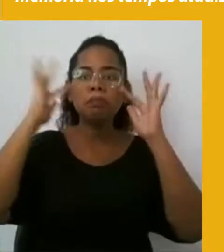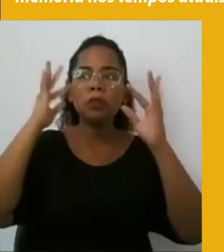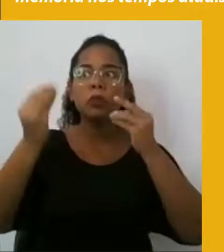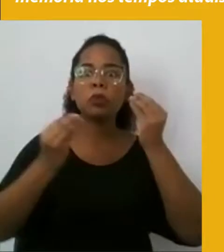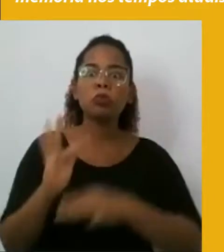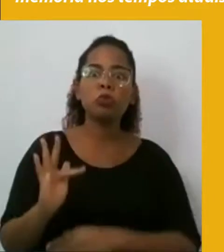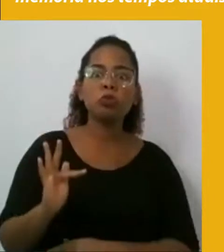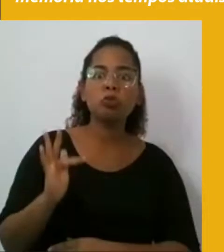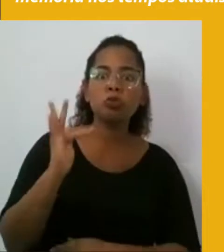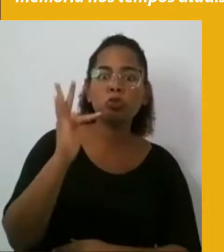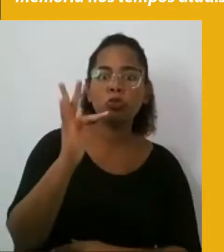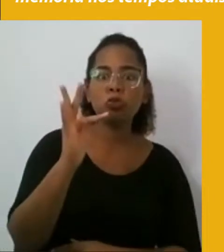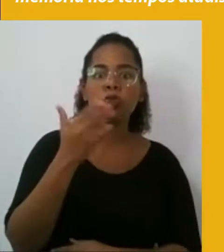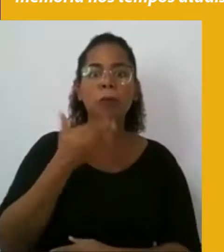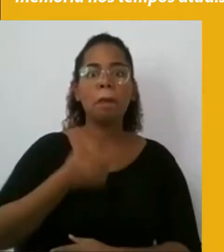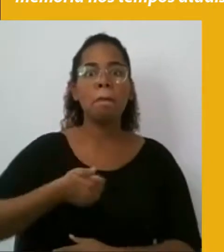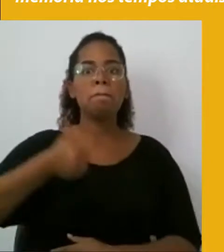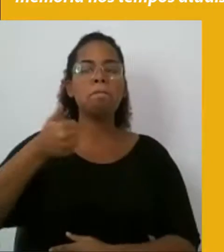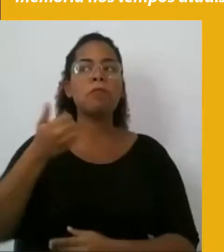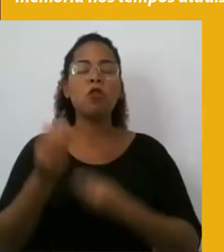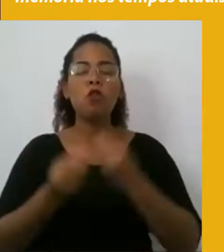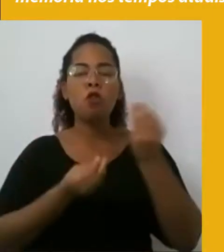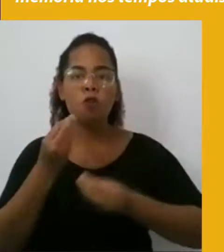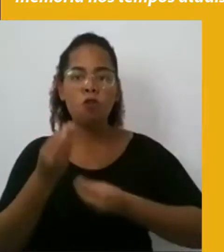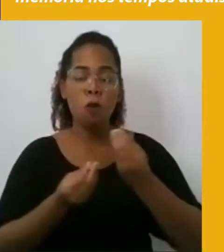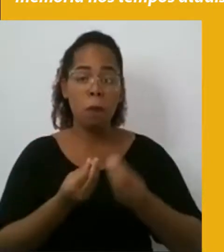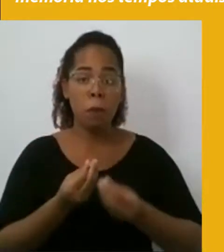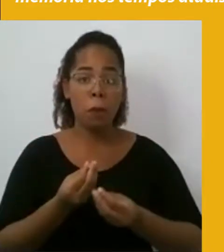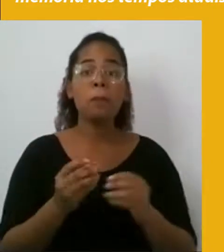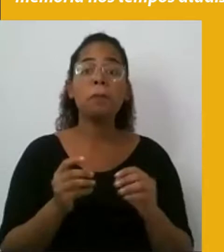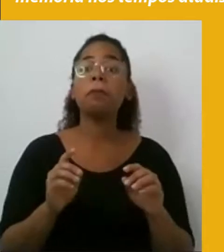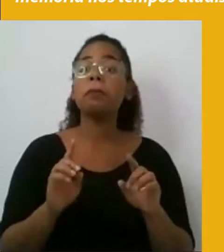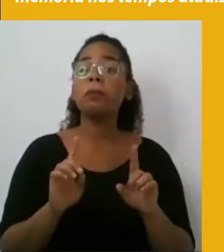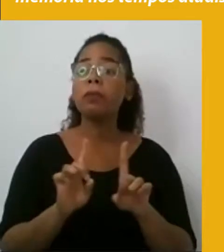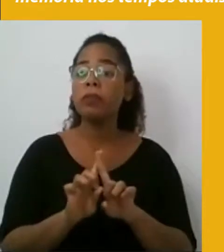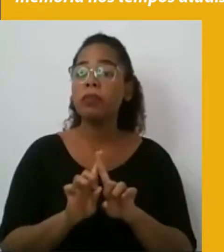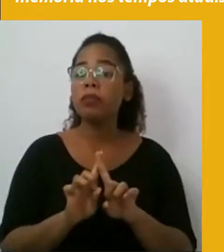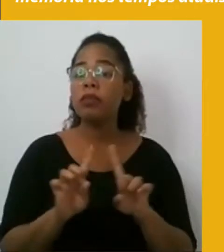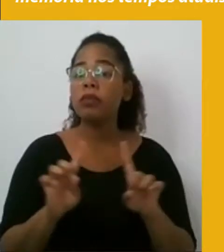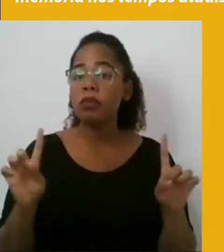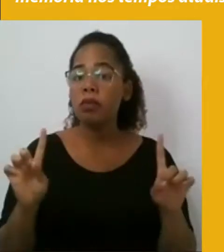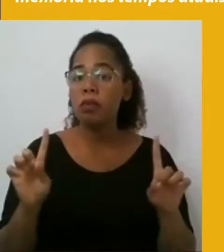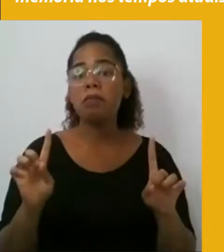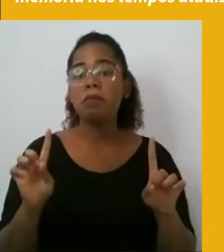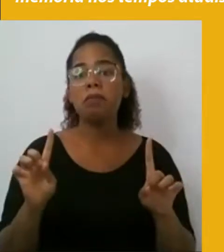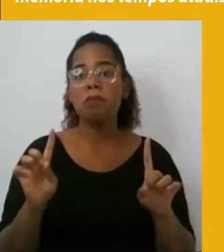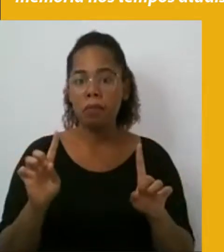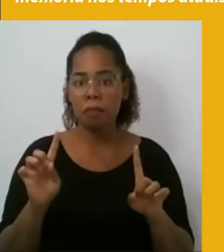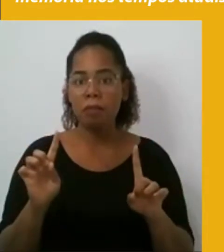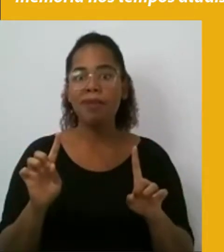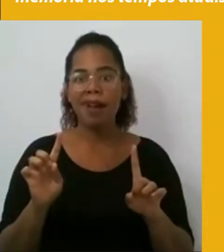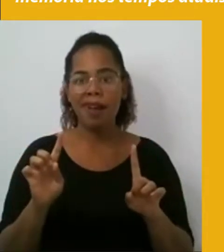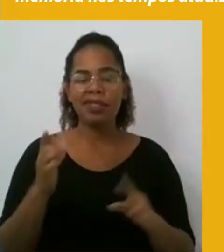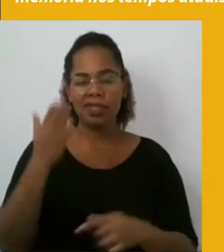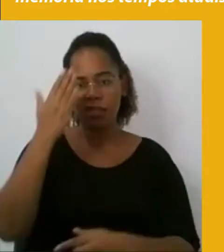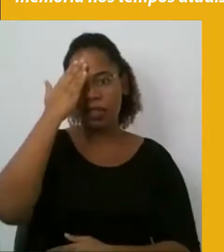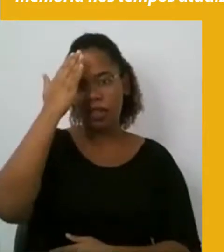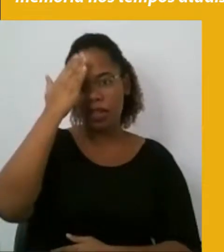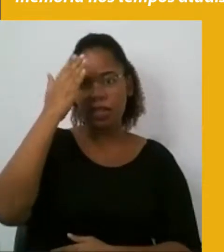né? Mas isso não é uma... Nós não compartilhamos com muita gente. Existem